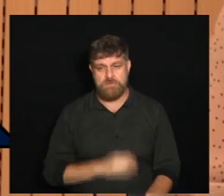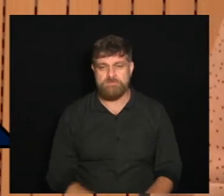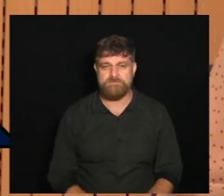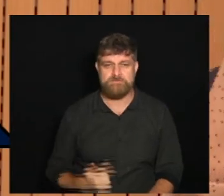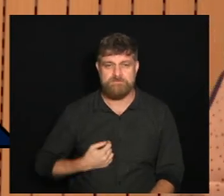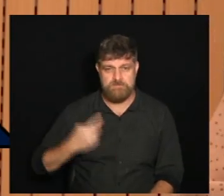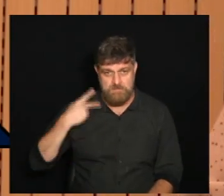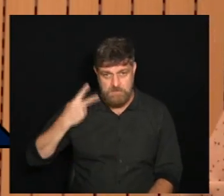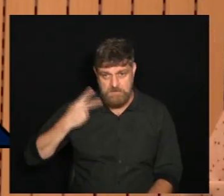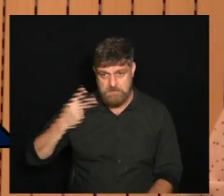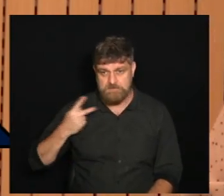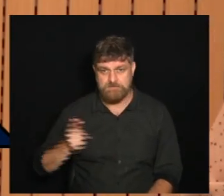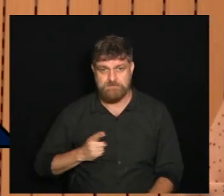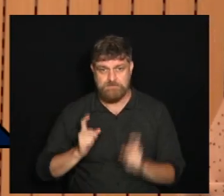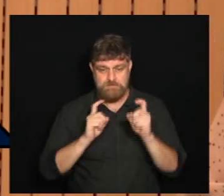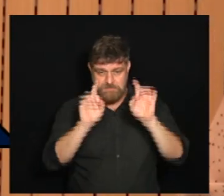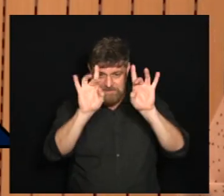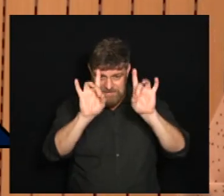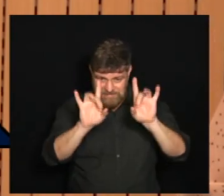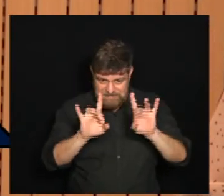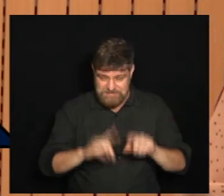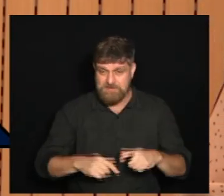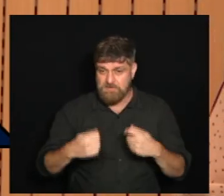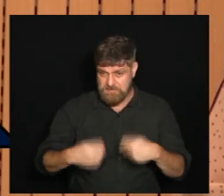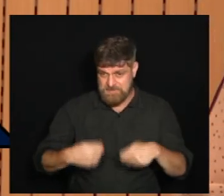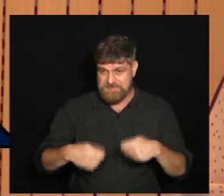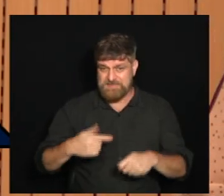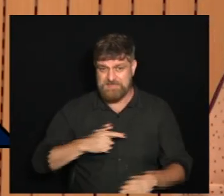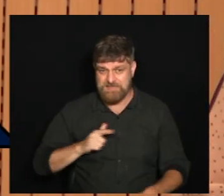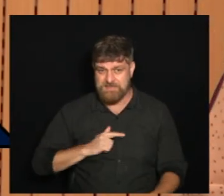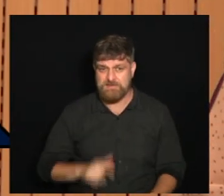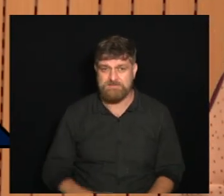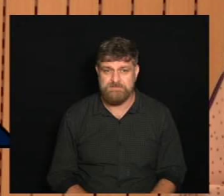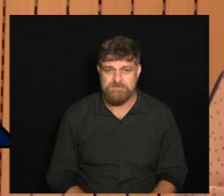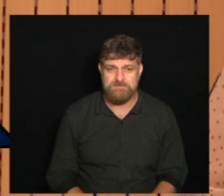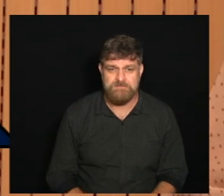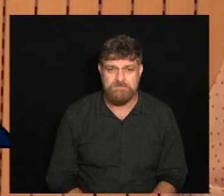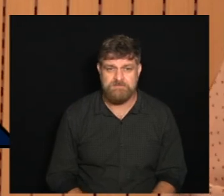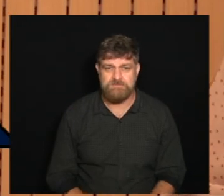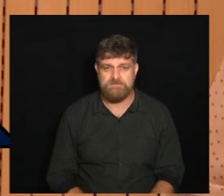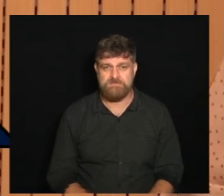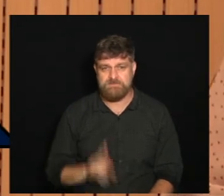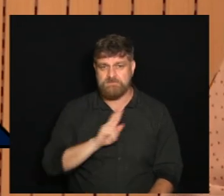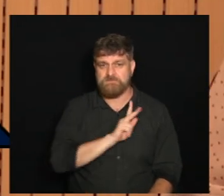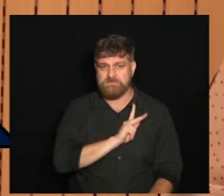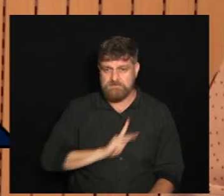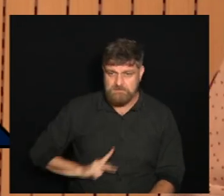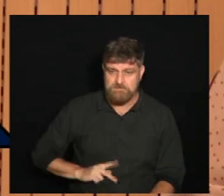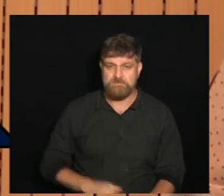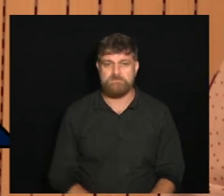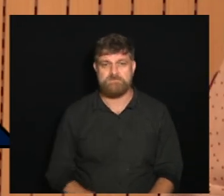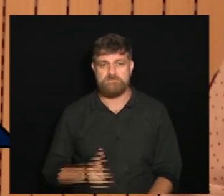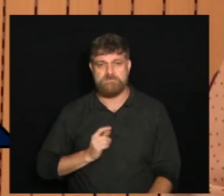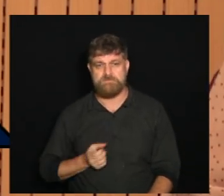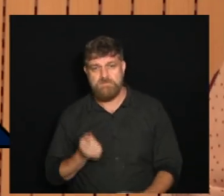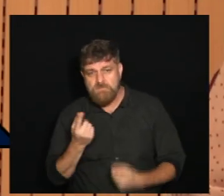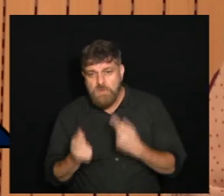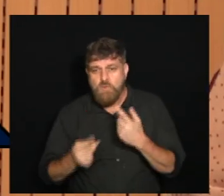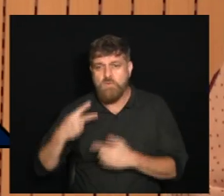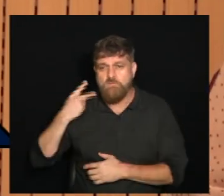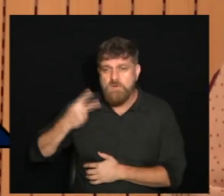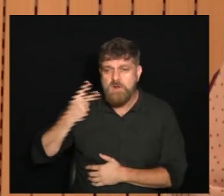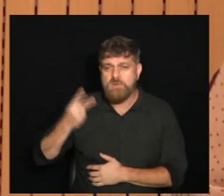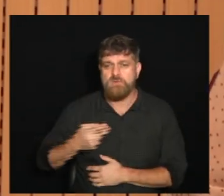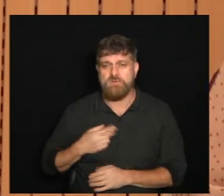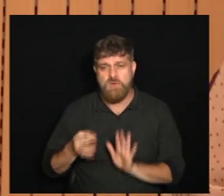senhores vereadores, para as reuniões que se fizerem necessárias de forma extraordinária. Senhor presidente. Pois não, vereador Paulo. Alguns vereadores sugeriram, eu